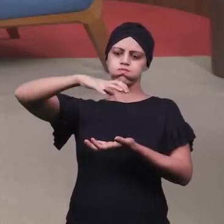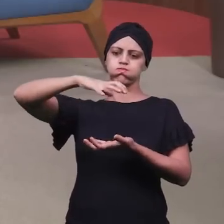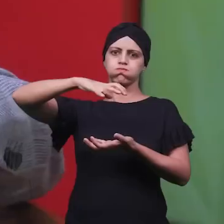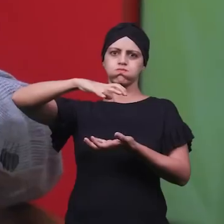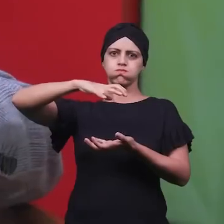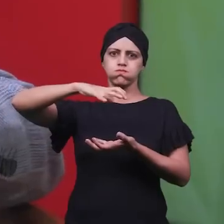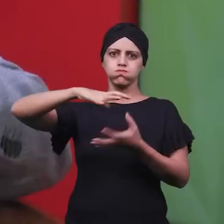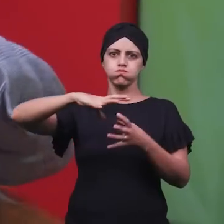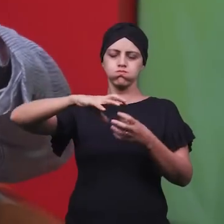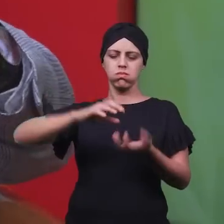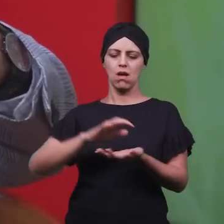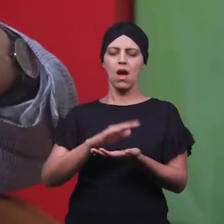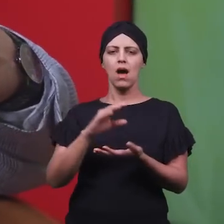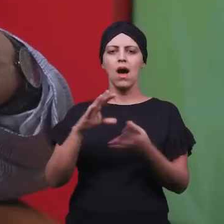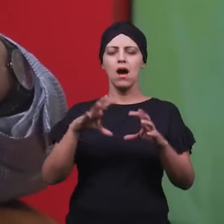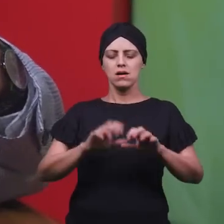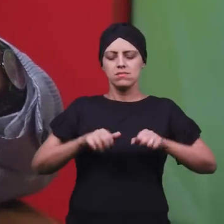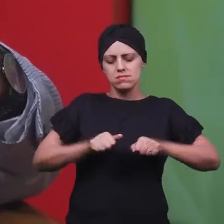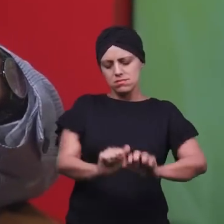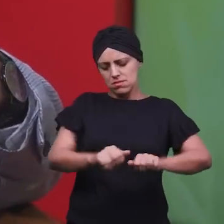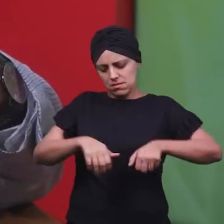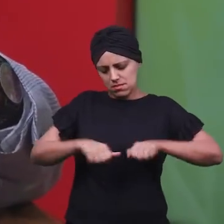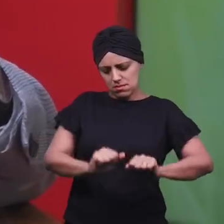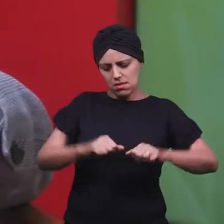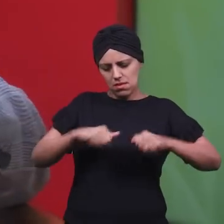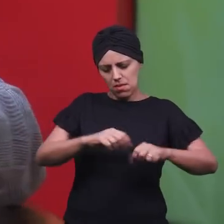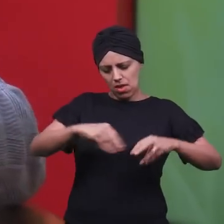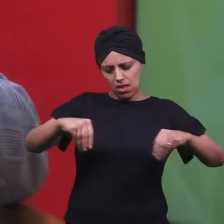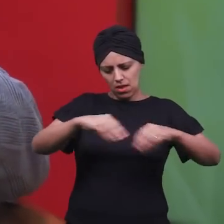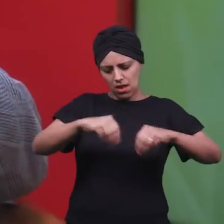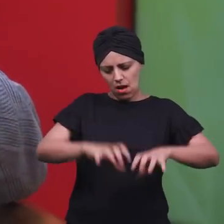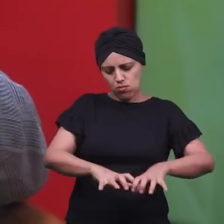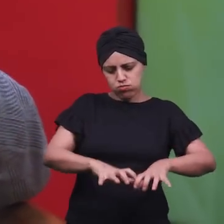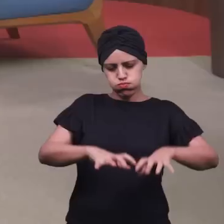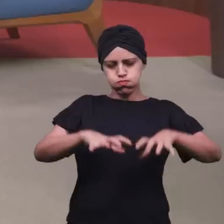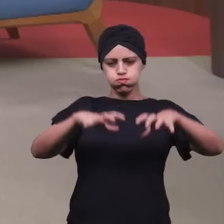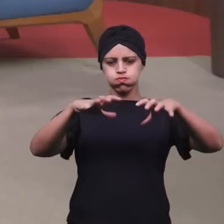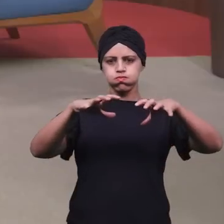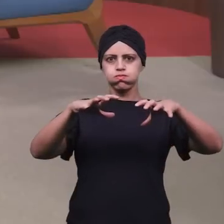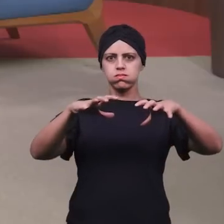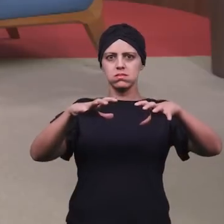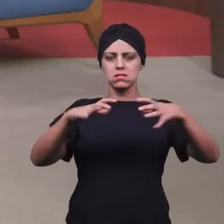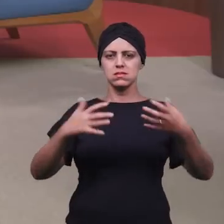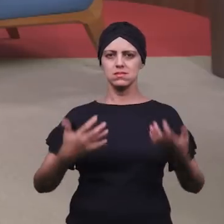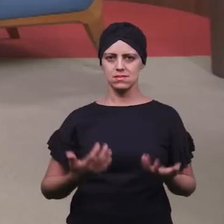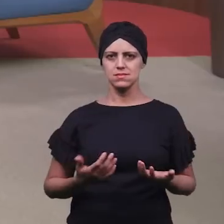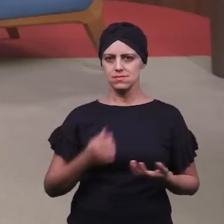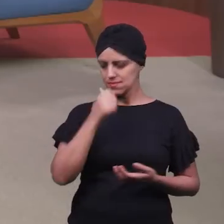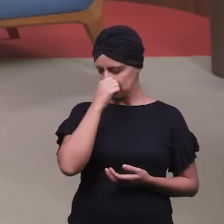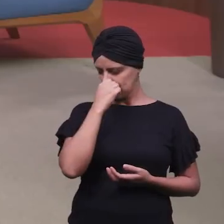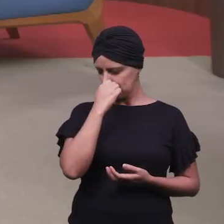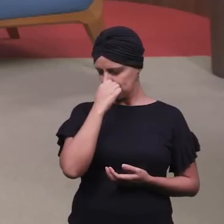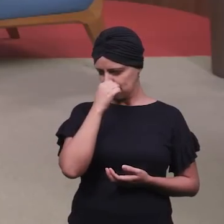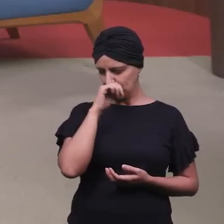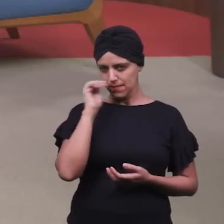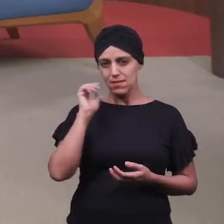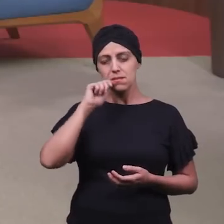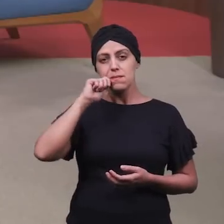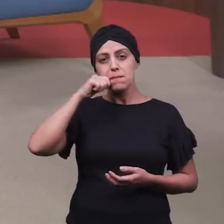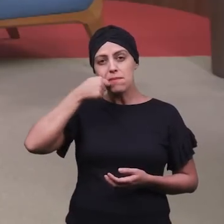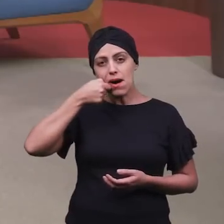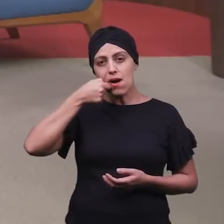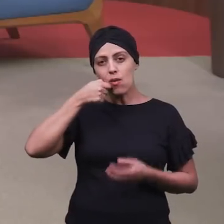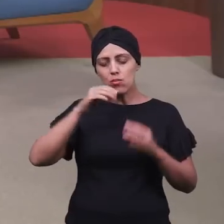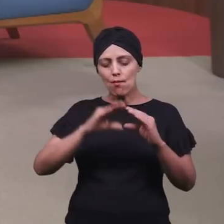porque o fermento ele incha a massa, não é? Ele altera as características, né, do Então, alimento.